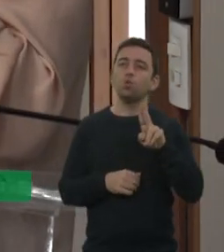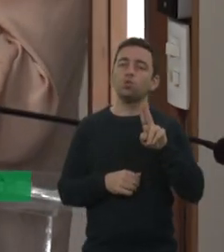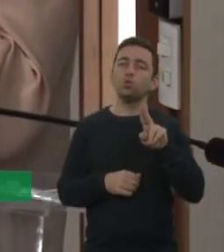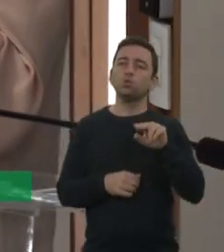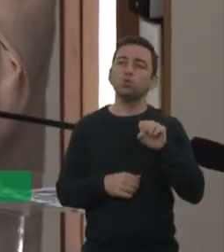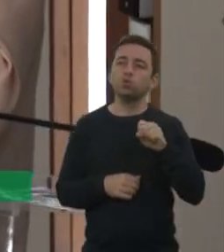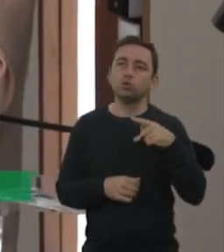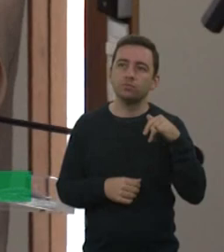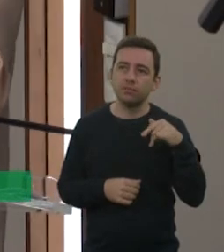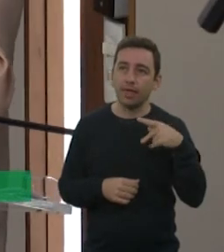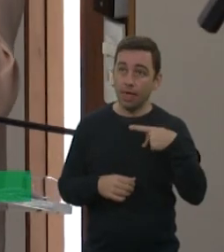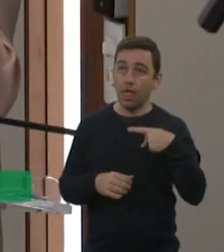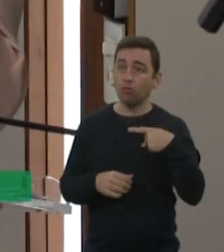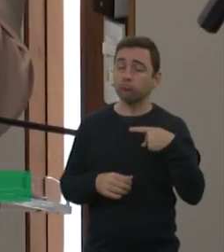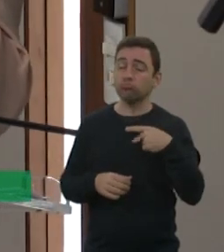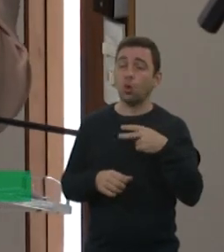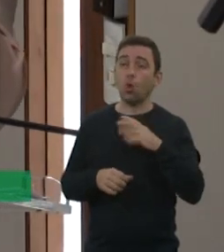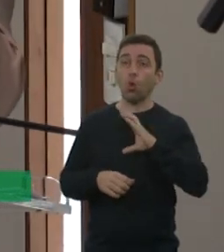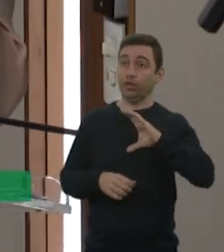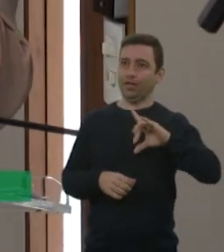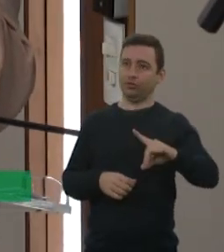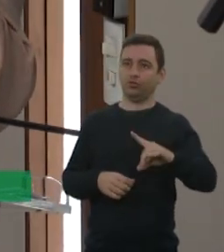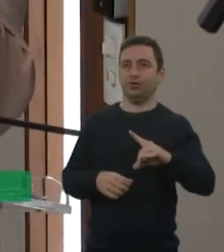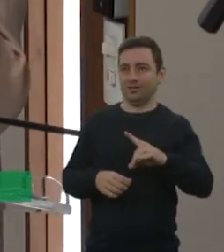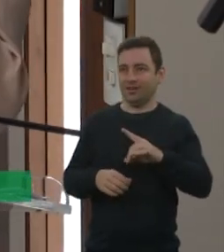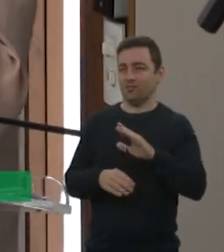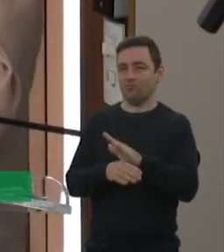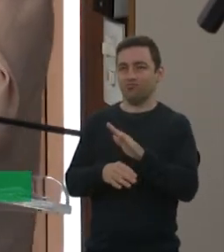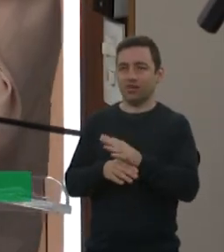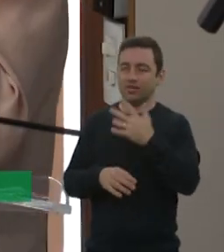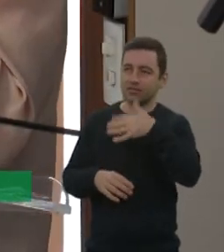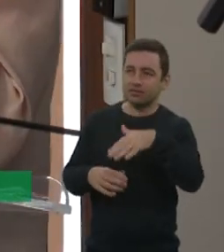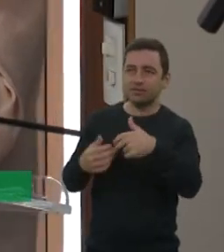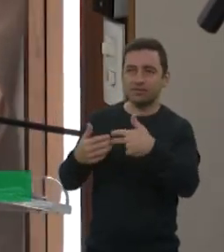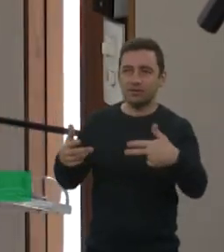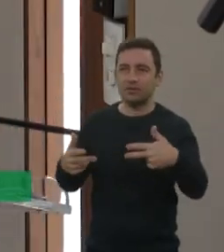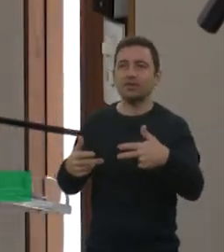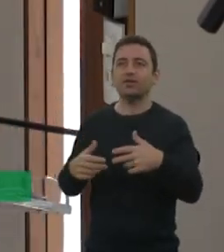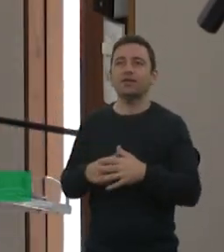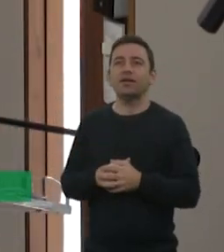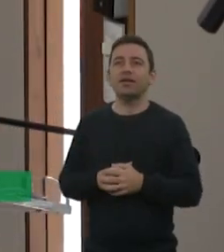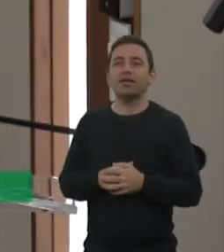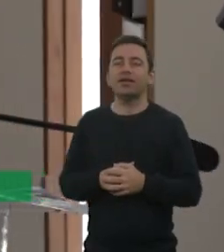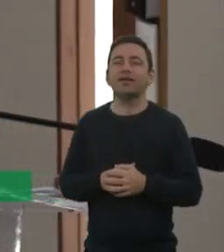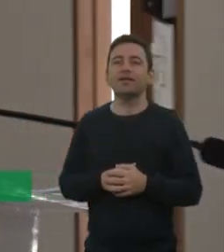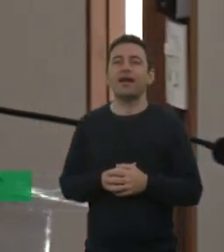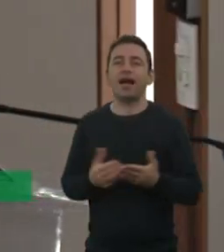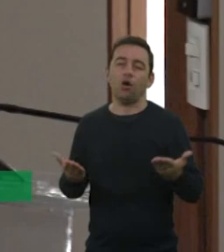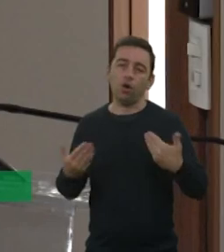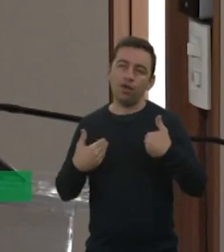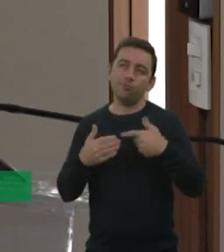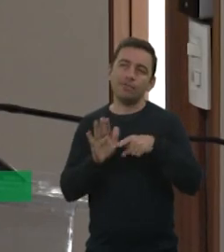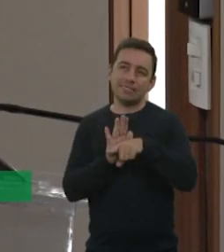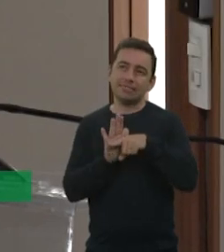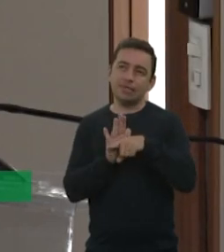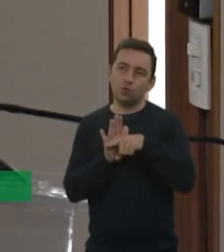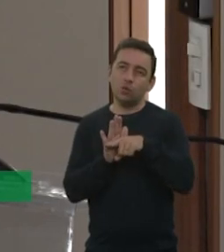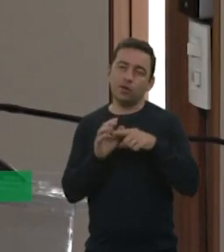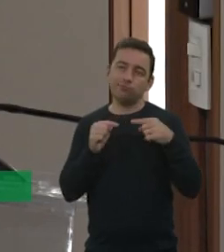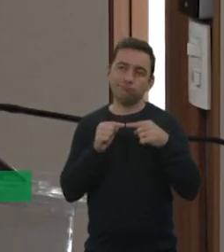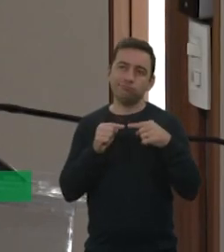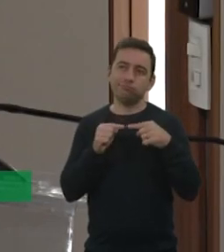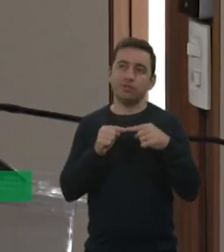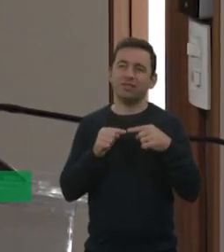coordenadora da hepatologia pediátrica. Agora estou só como pesquisadora, saí semestre passado. Mas, então, foram muitas